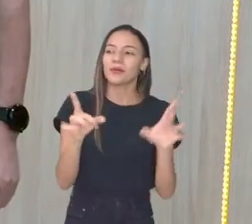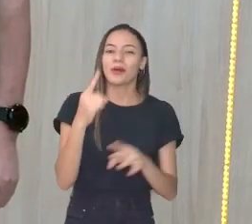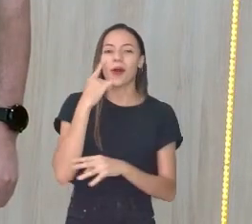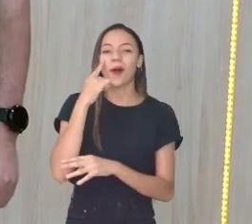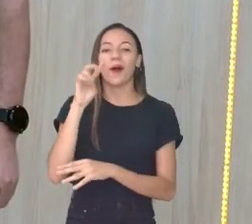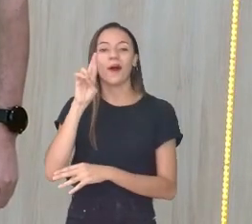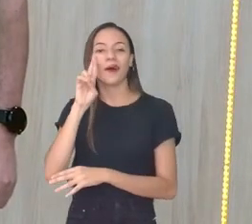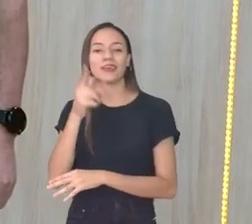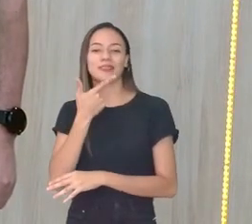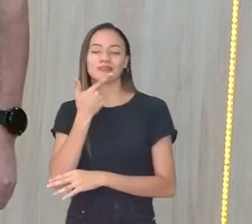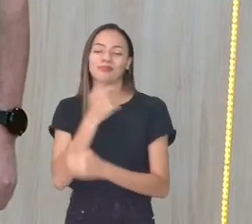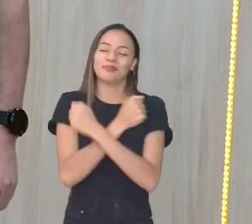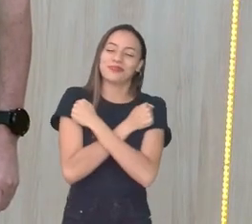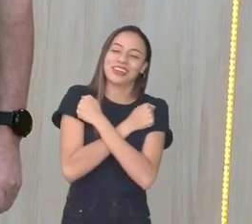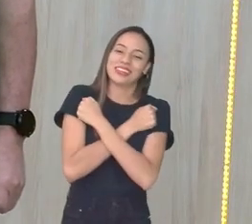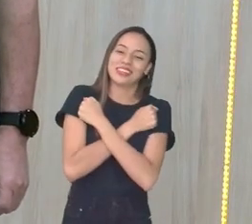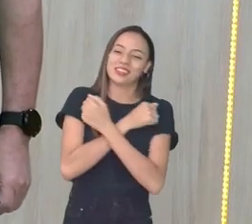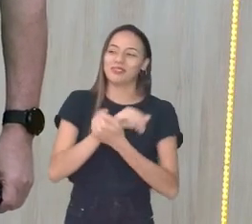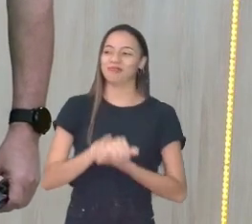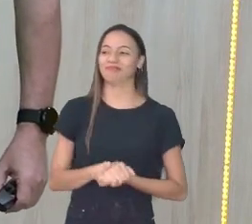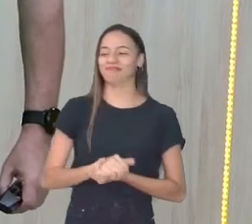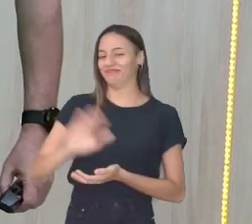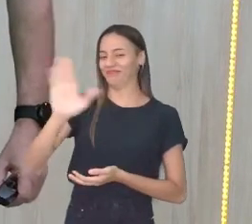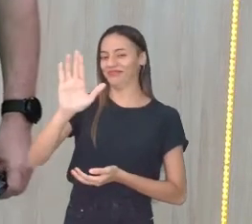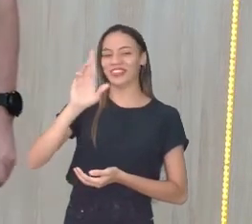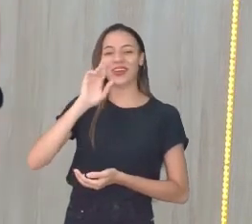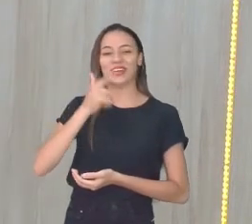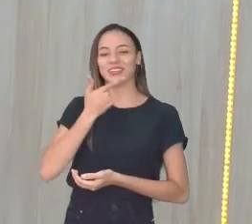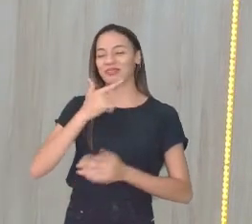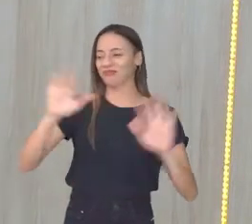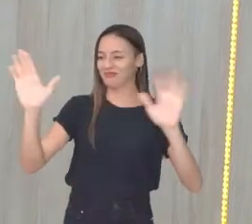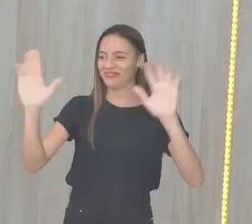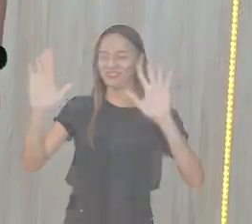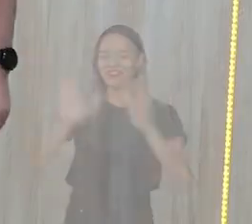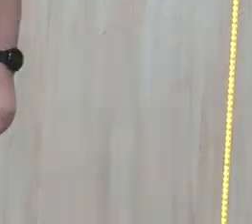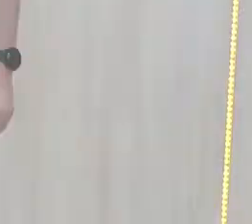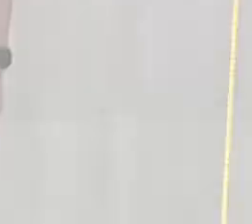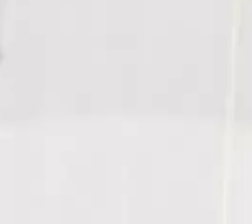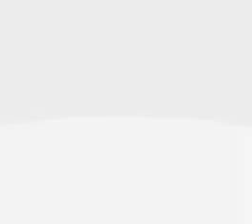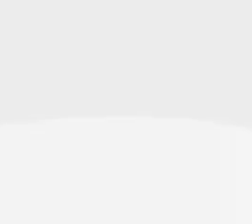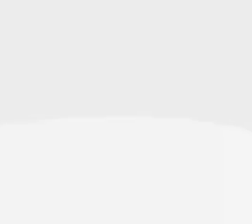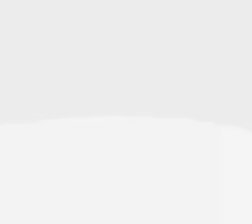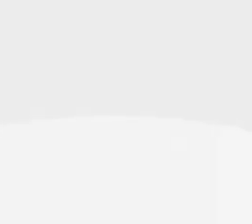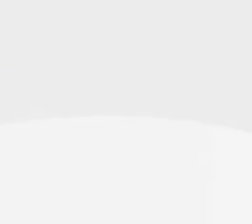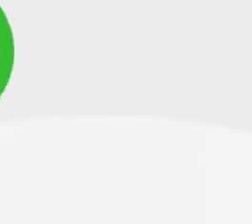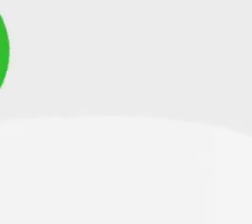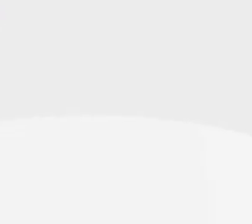Tchau, Raquel. Tchau, meu povo.